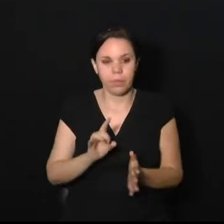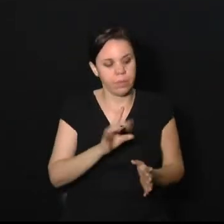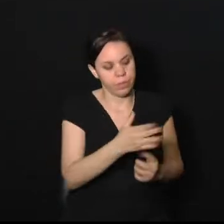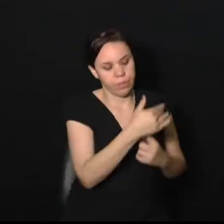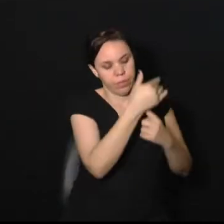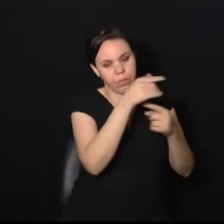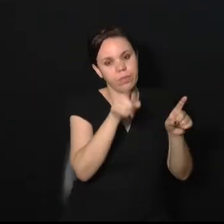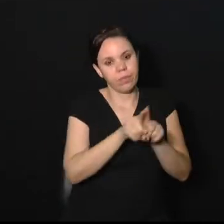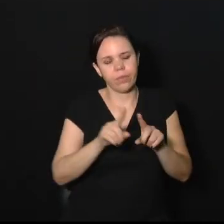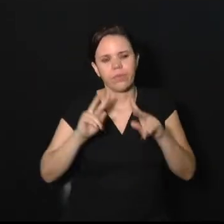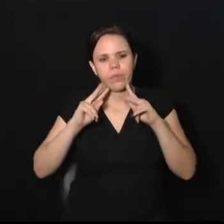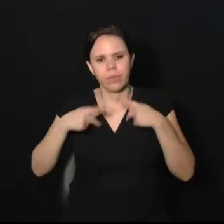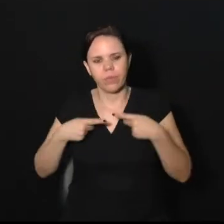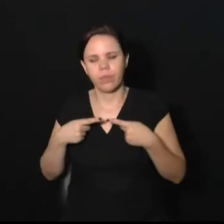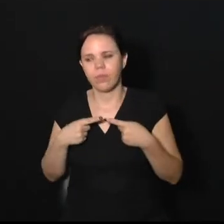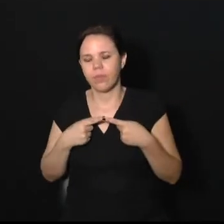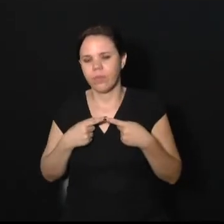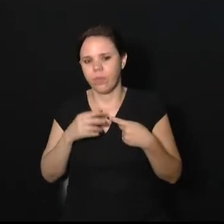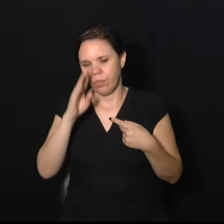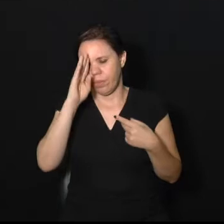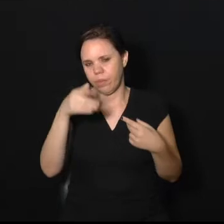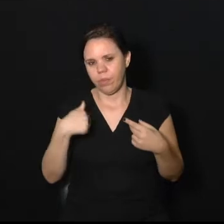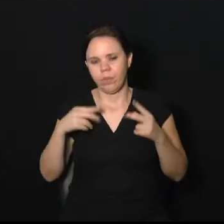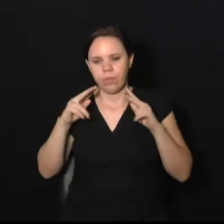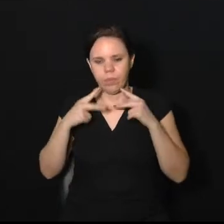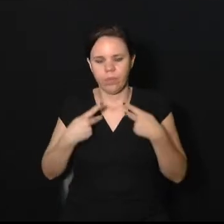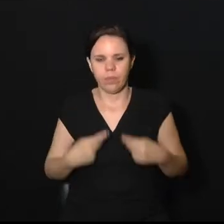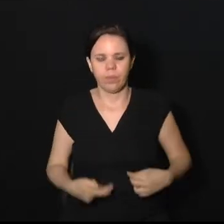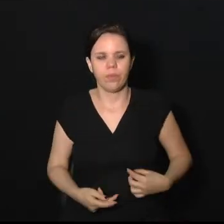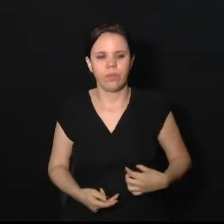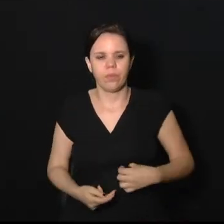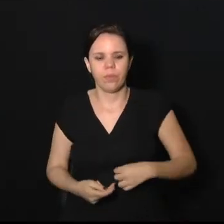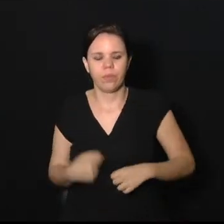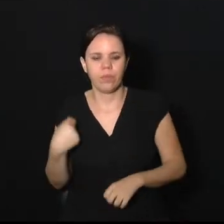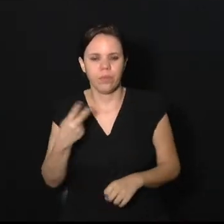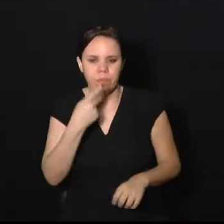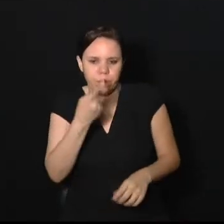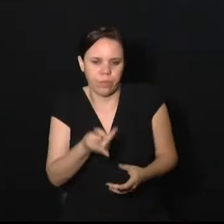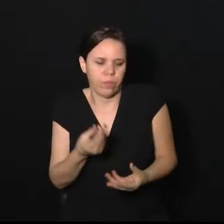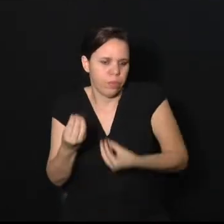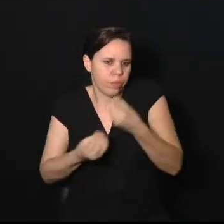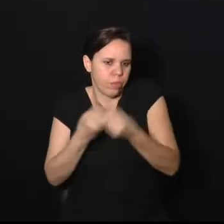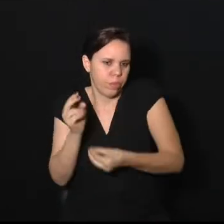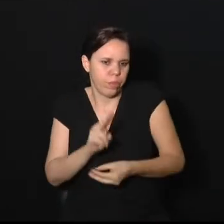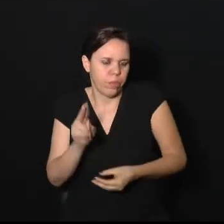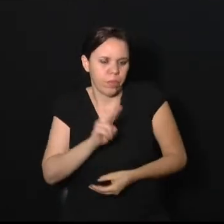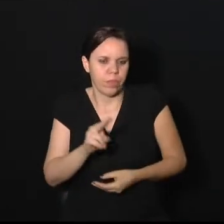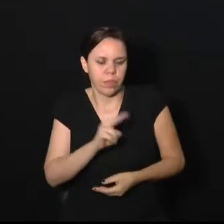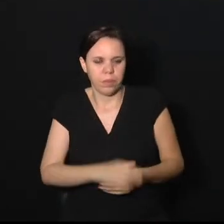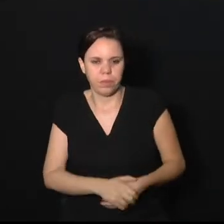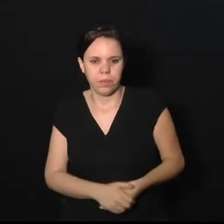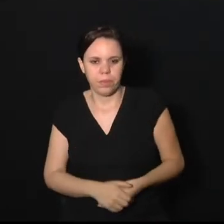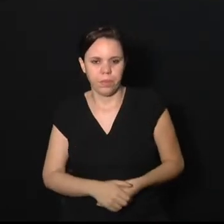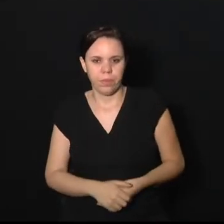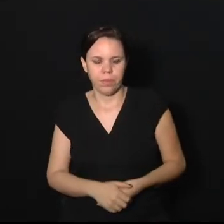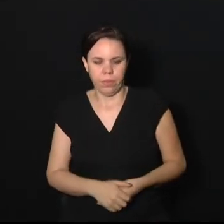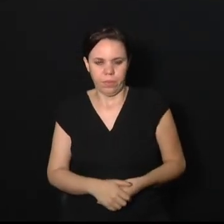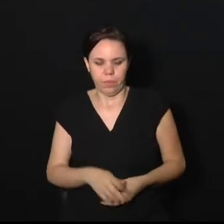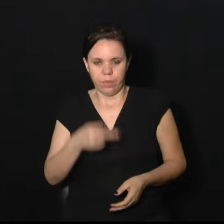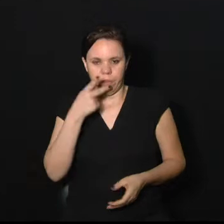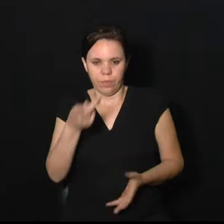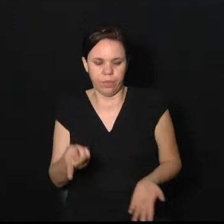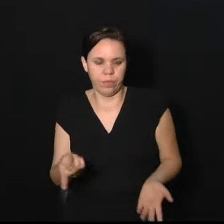mas quem que efetivamente é o centro disso. E aí, quando a gente fala sobre como utilizar, né, a gente está falando de cidades